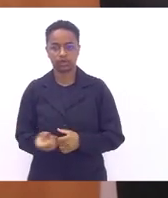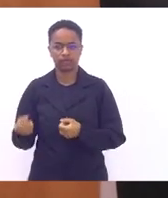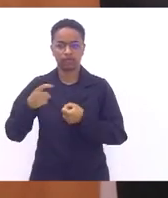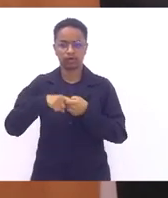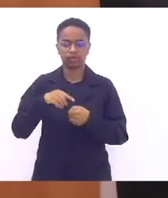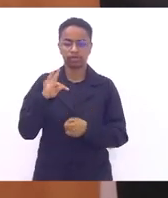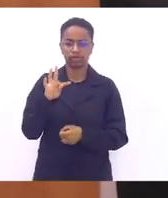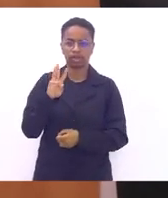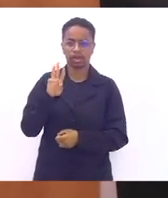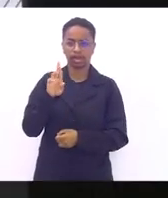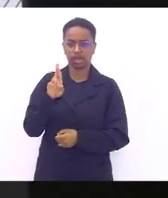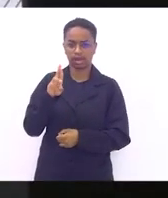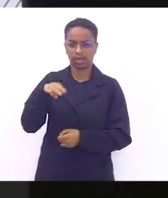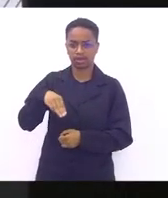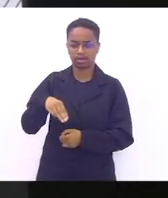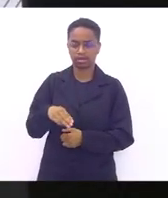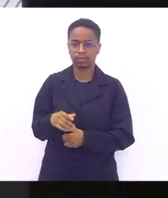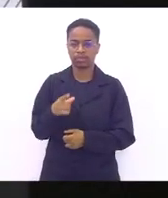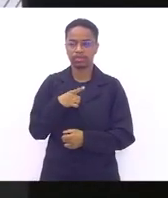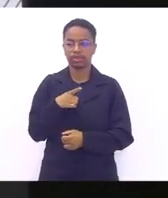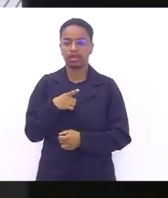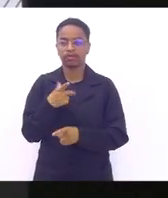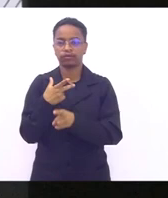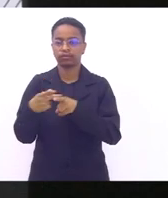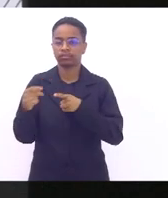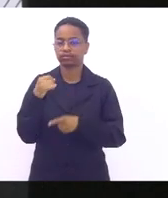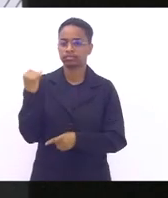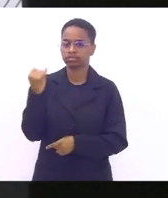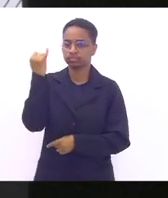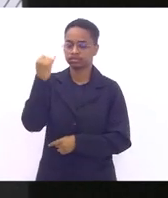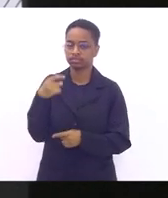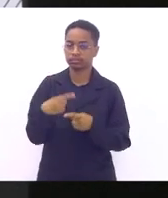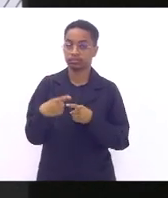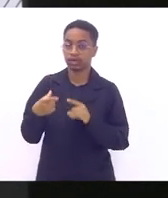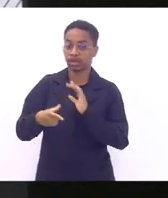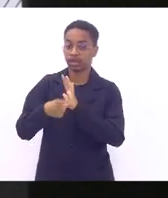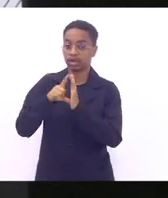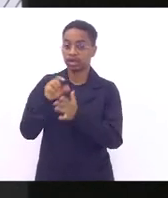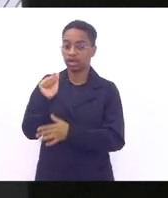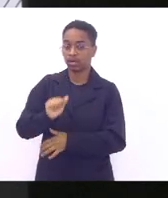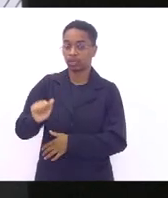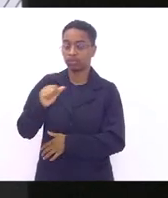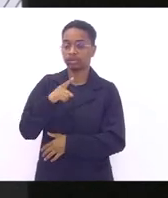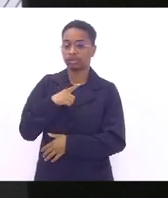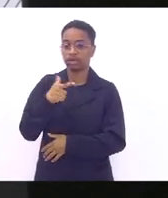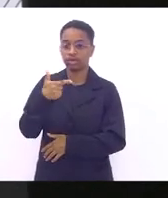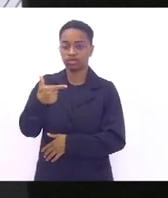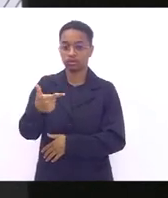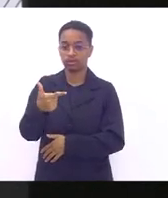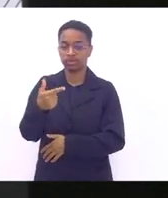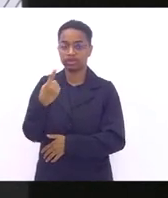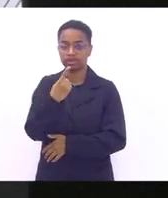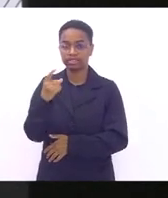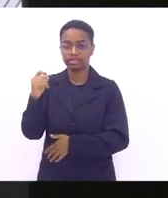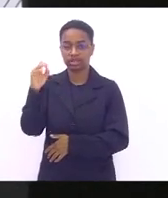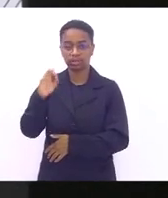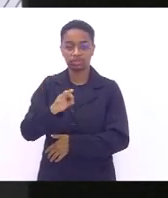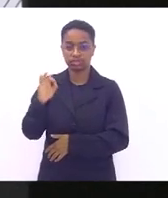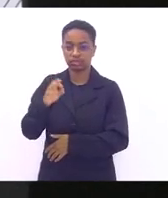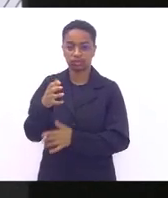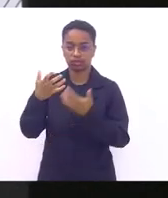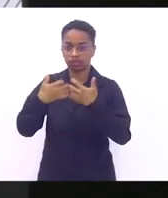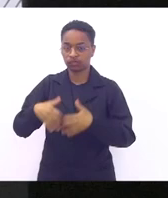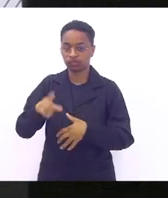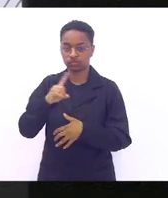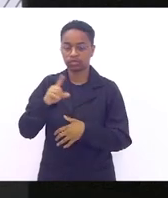TRM, só um ganho importante, que antes de agosto a gente tinha duas máquinas 100% inoperantes, que